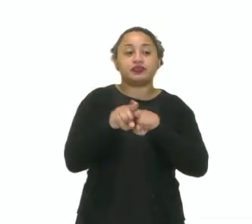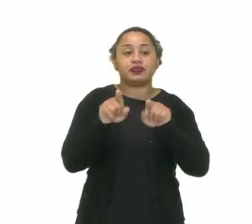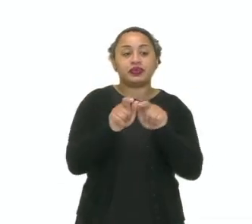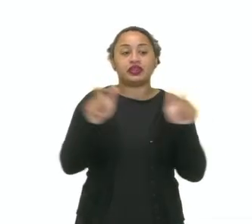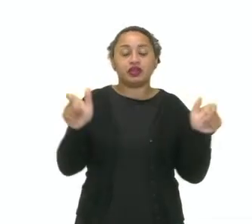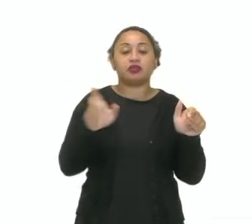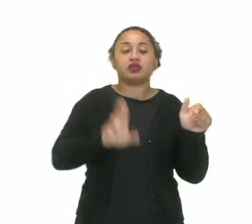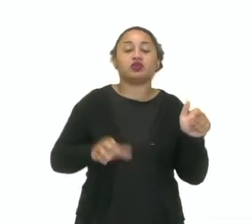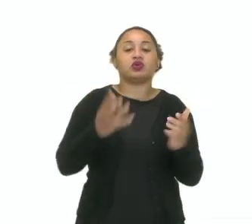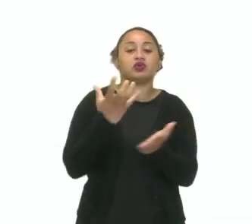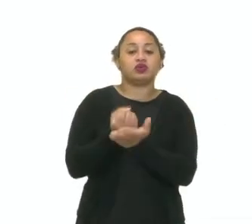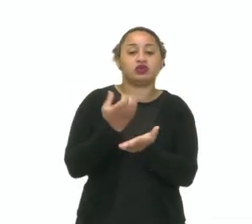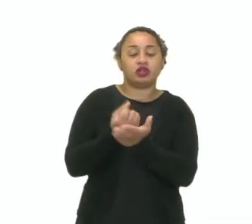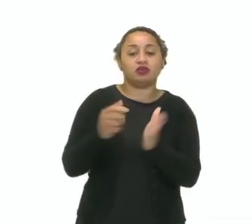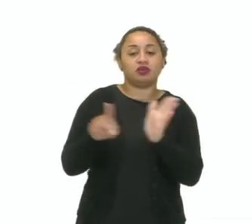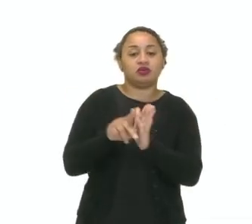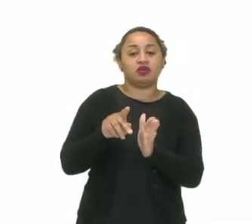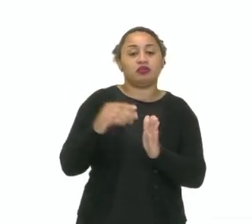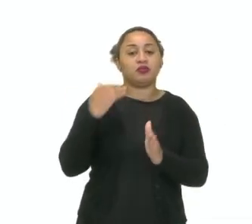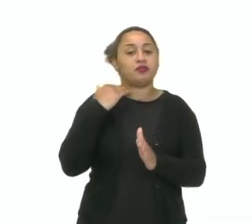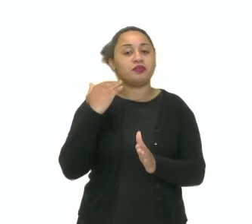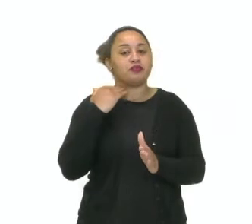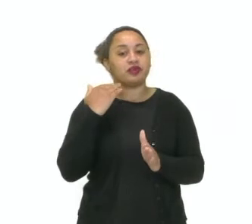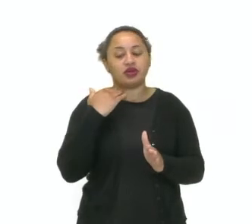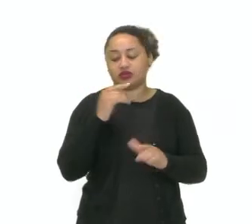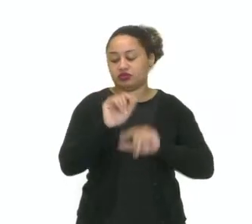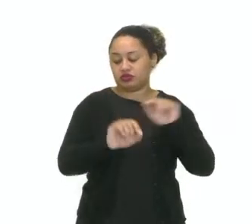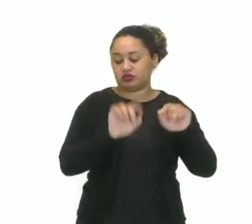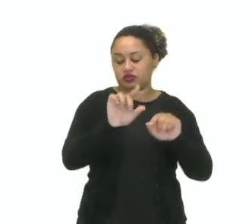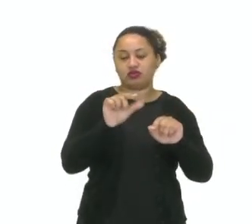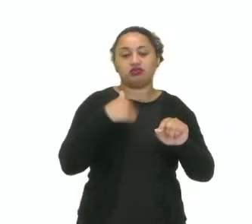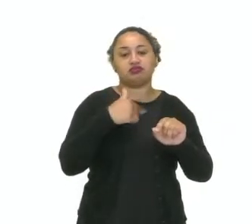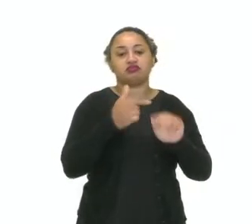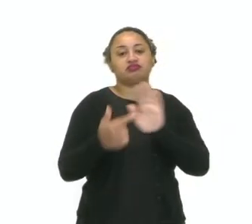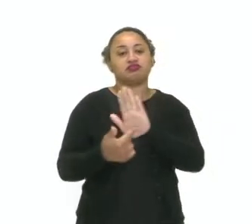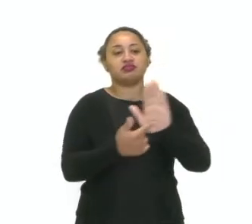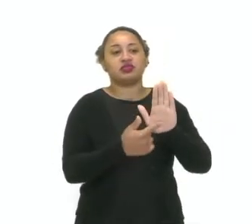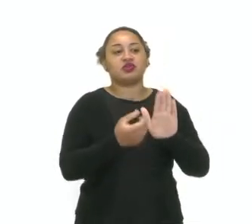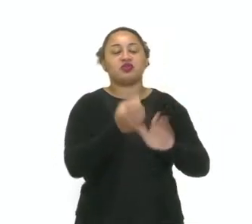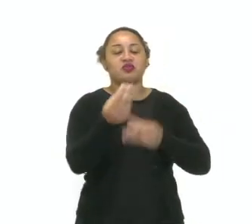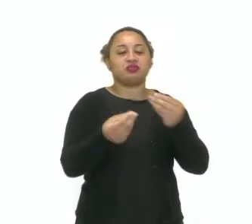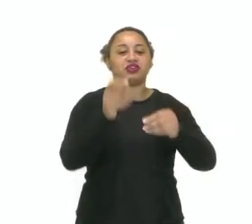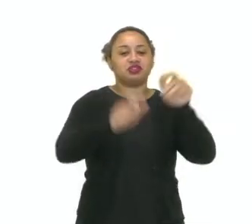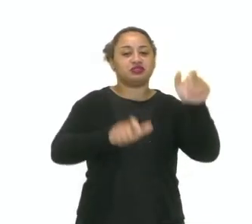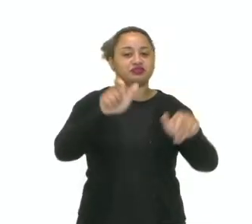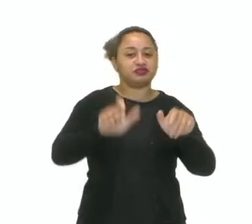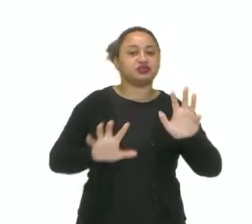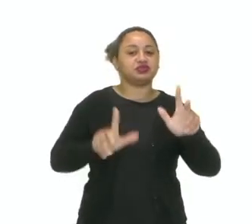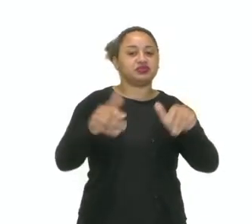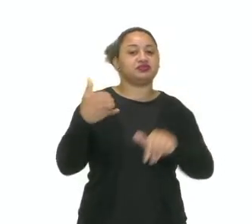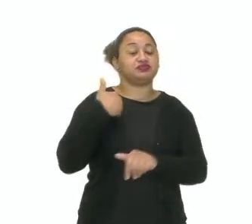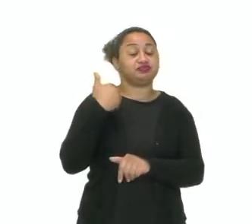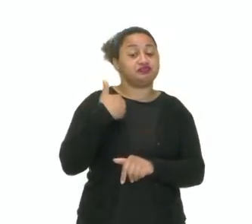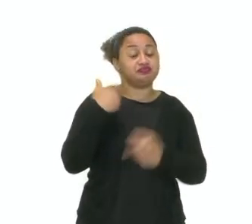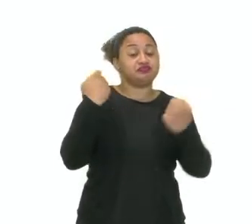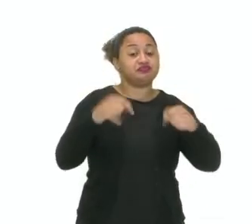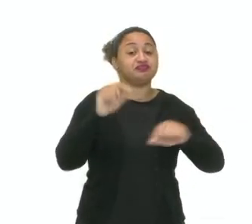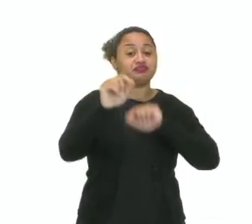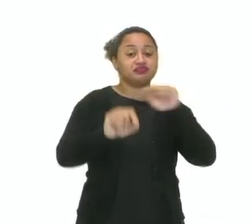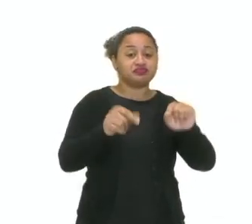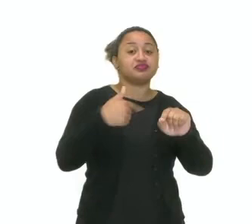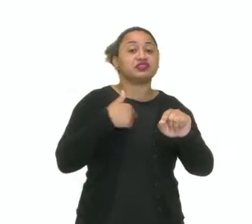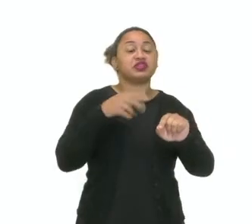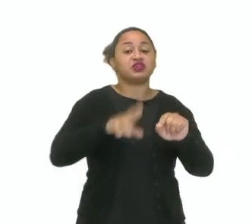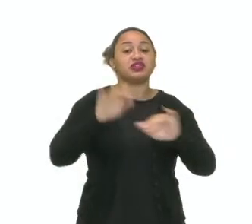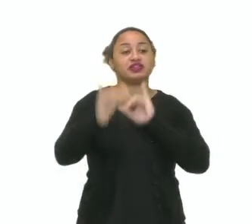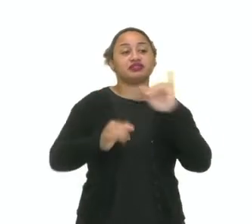de aplicativos bancários. São apenas uma pequena amostra de como as pessoas de todas as idades tiveram que abraçar a internet